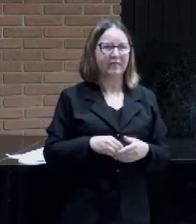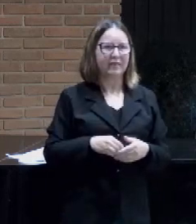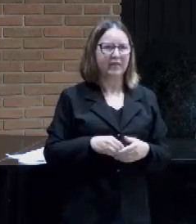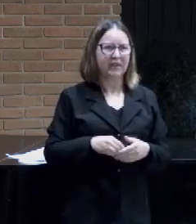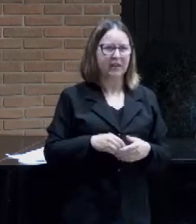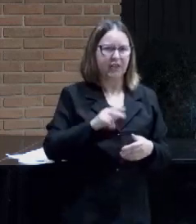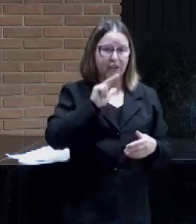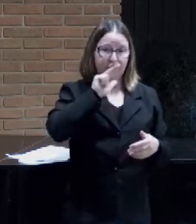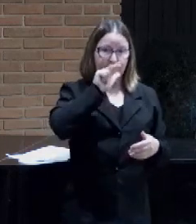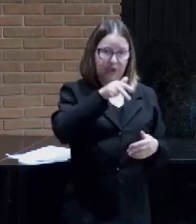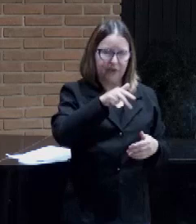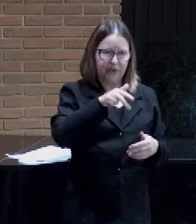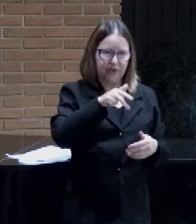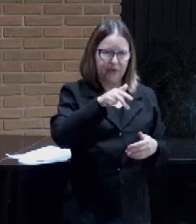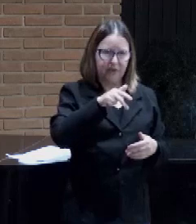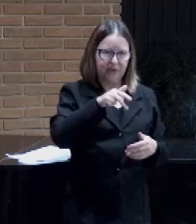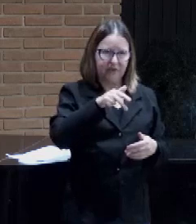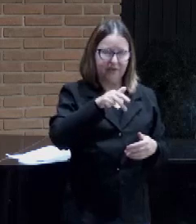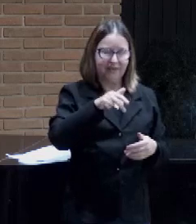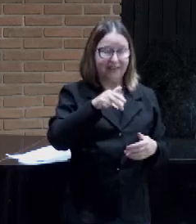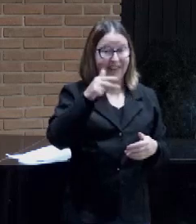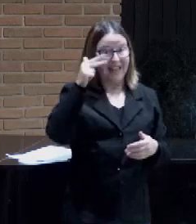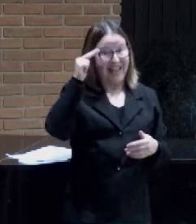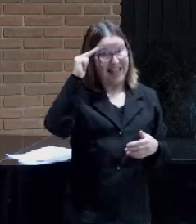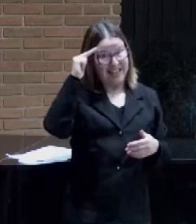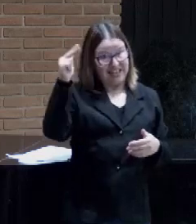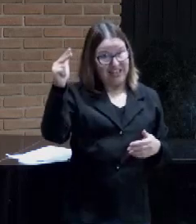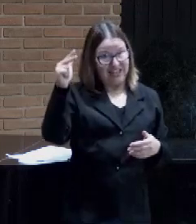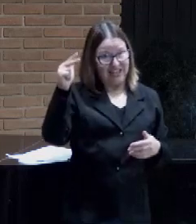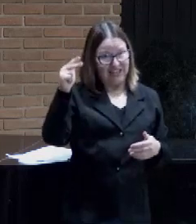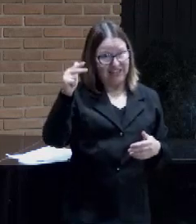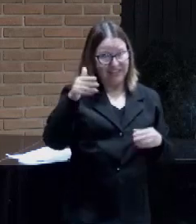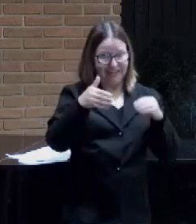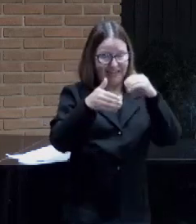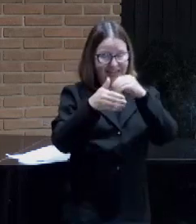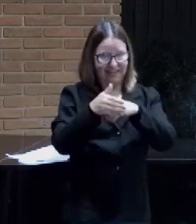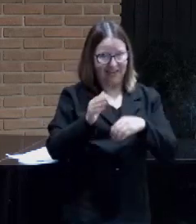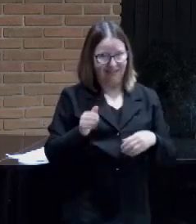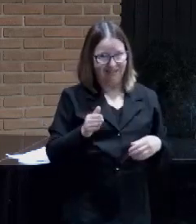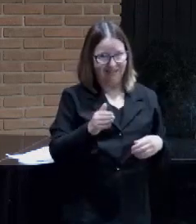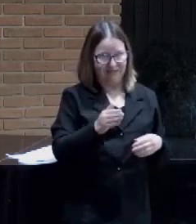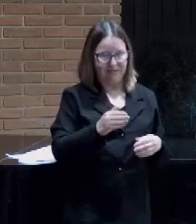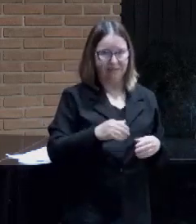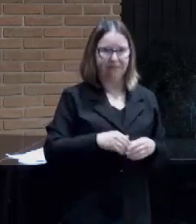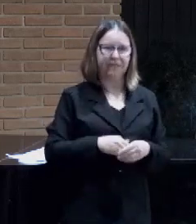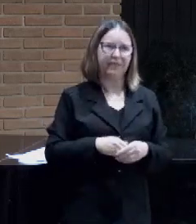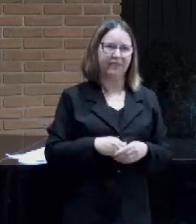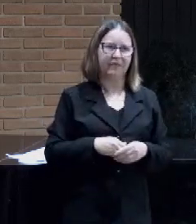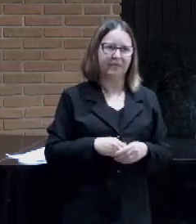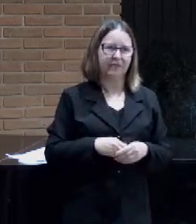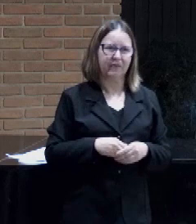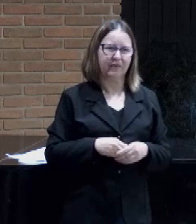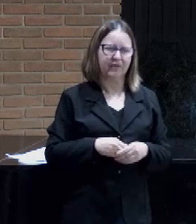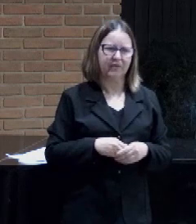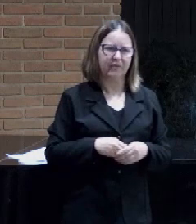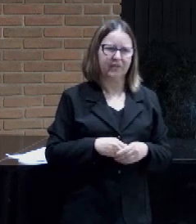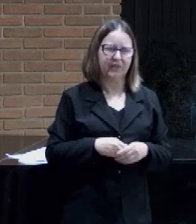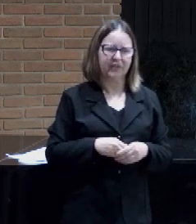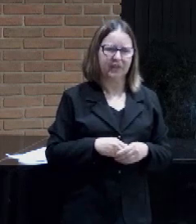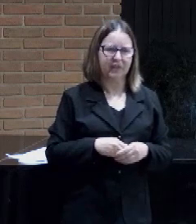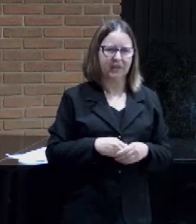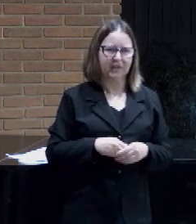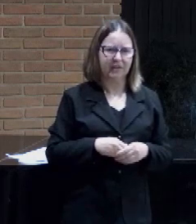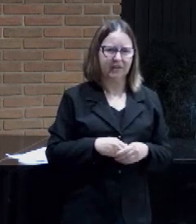ficou 3 dias, pregando em Nínive, contra Nínive. Ele ficou quantos dias na barriga do grande peixe?